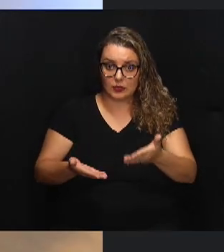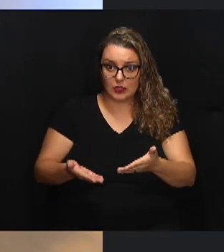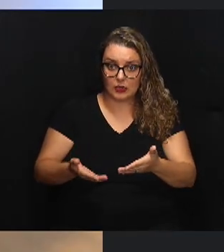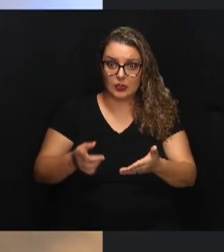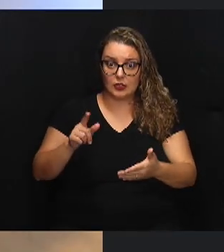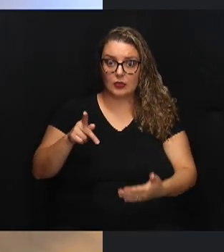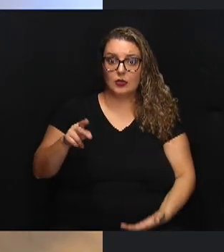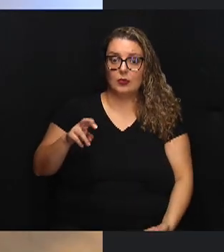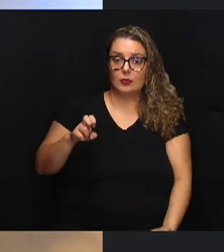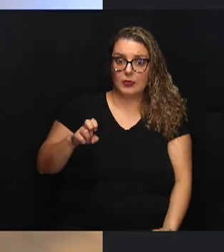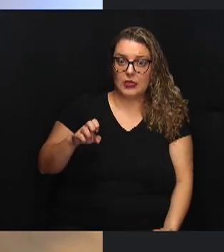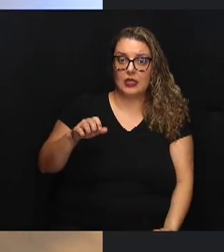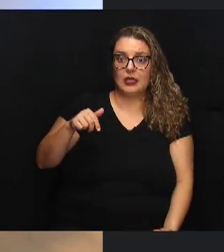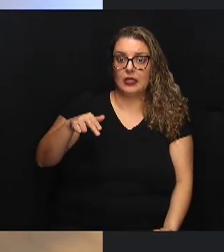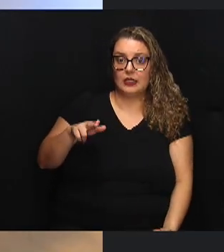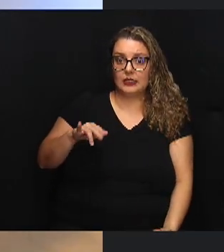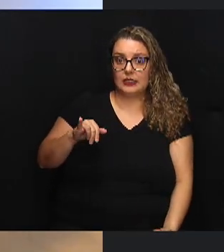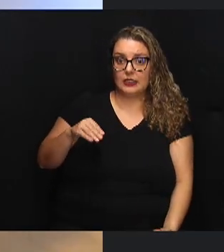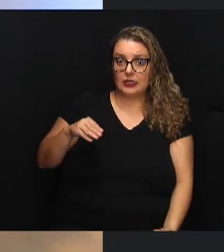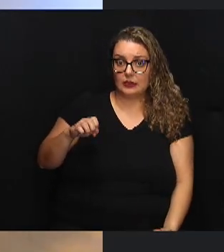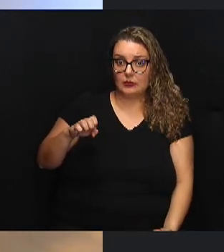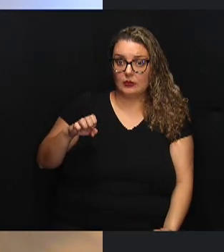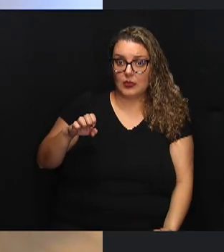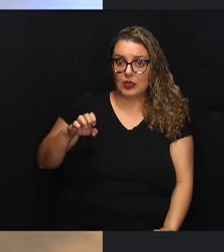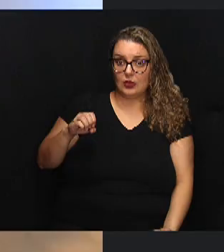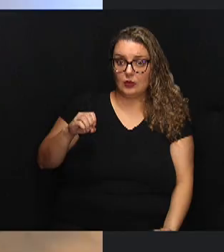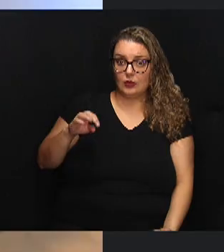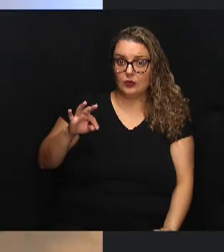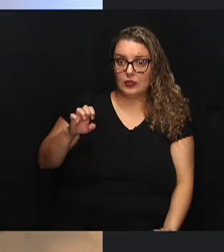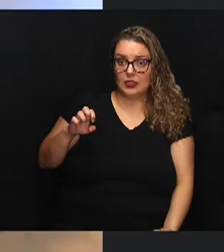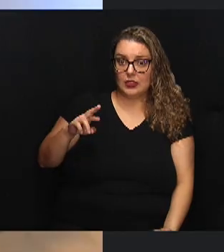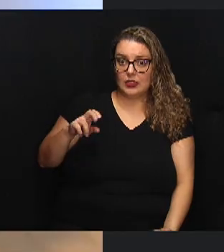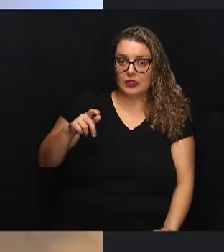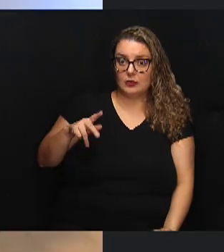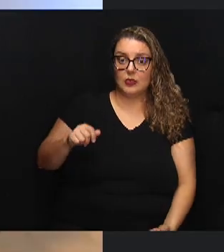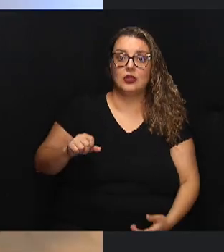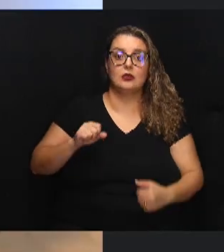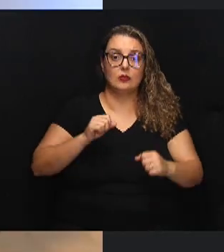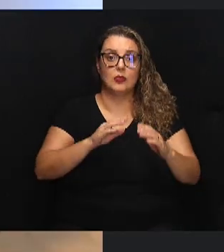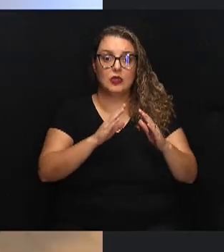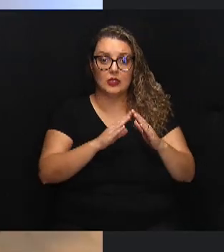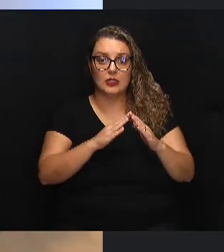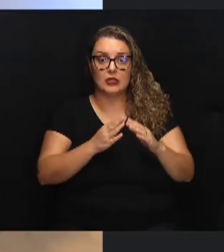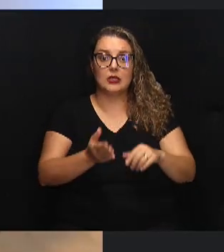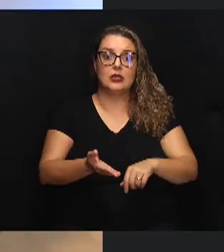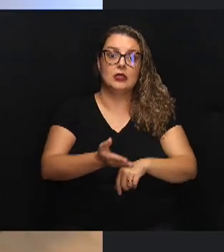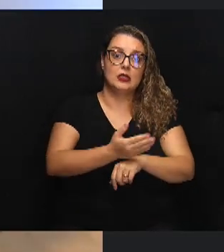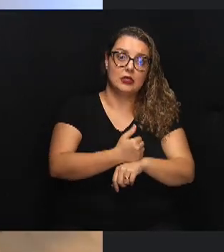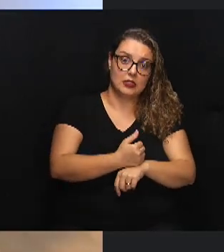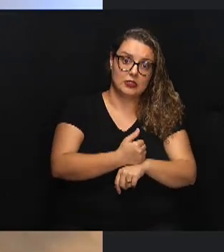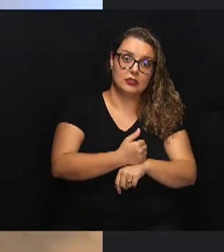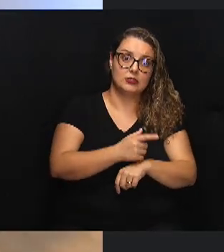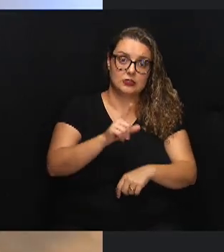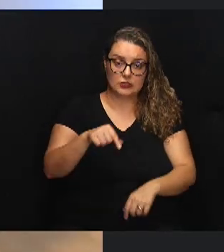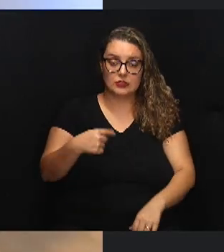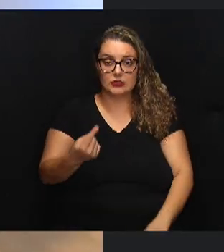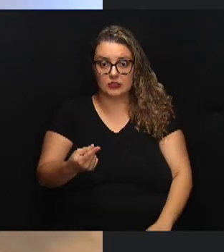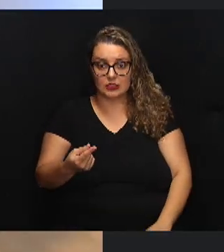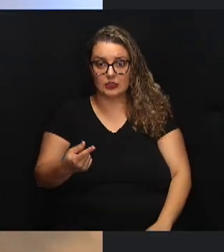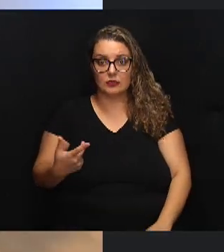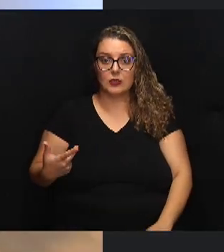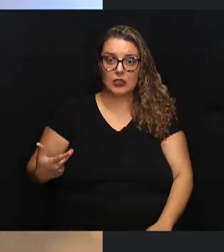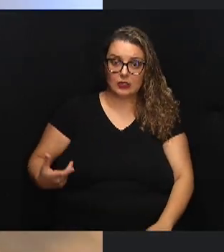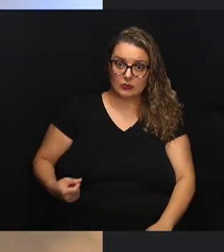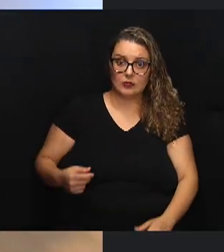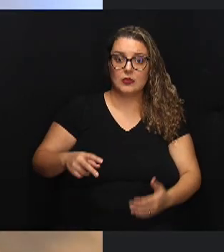de pré-quimioterapia, como medicações que podem ser utilizadas em casa, antes e depois das aplicações, para a gente diminuir esses